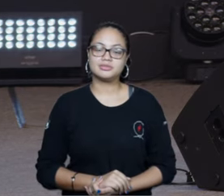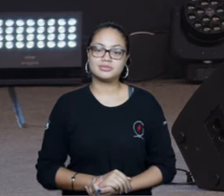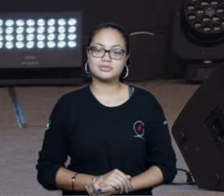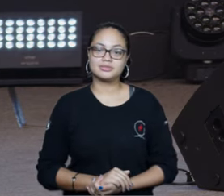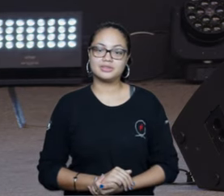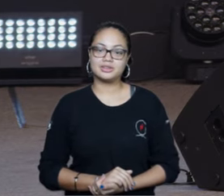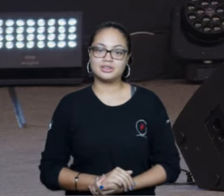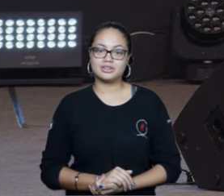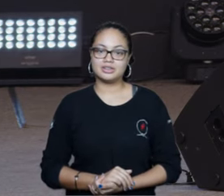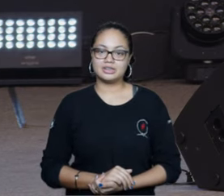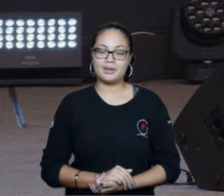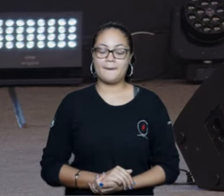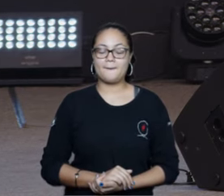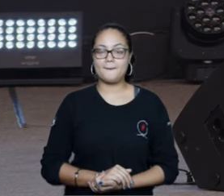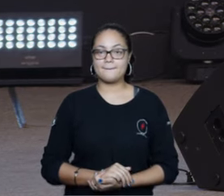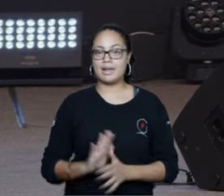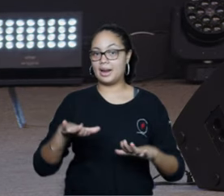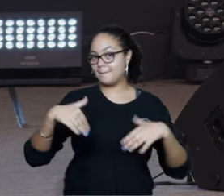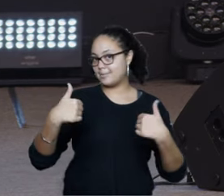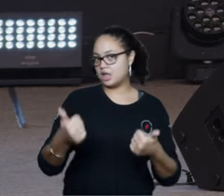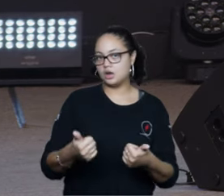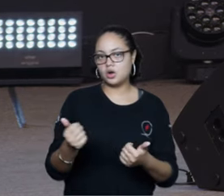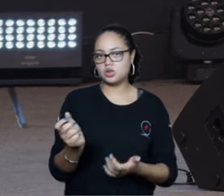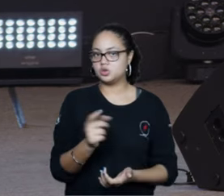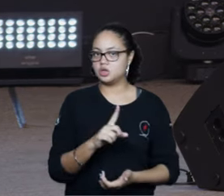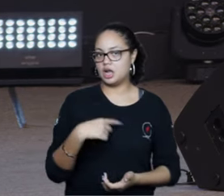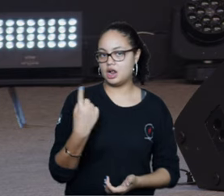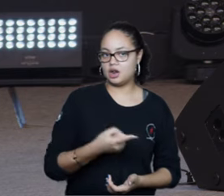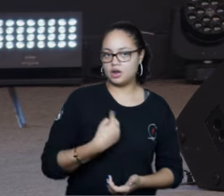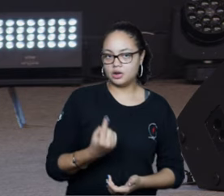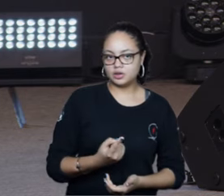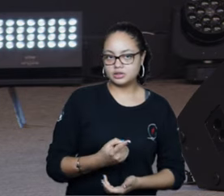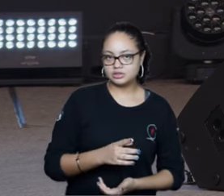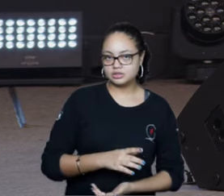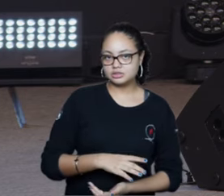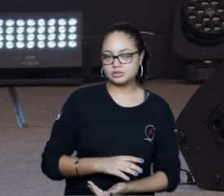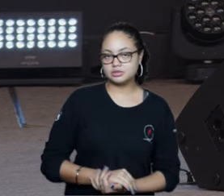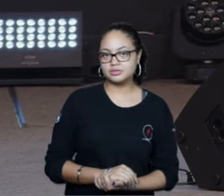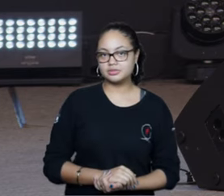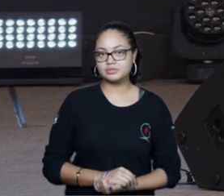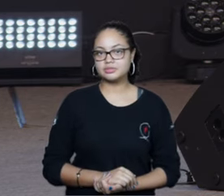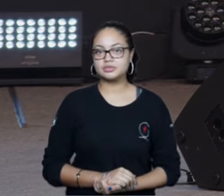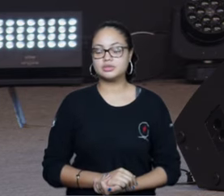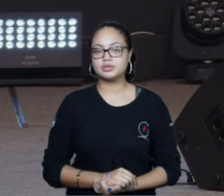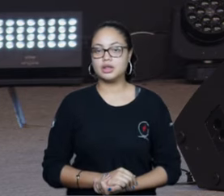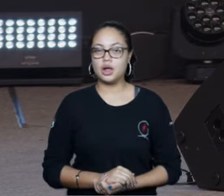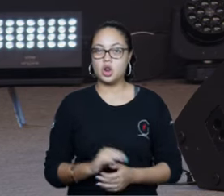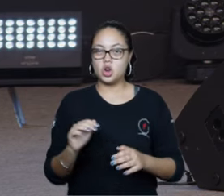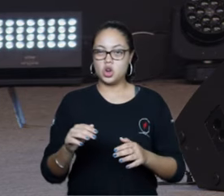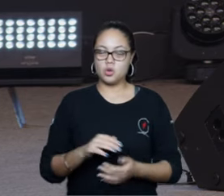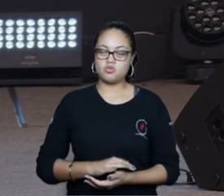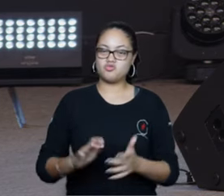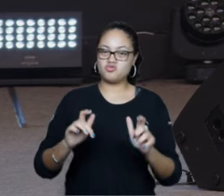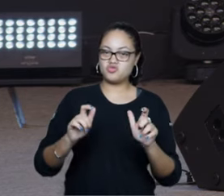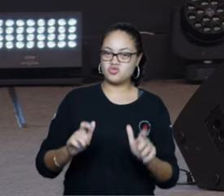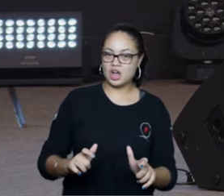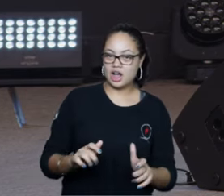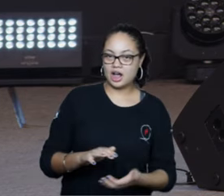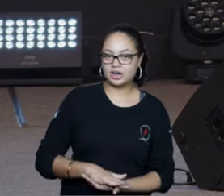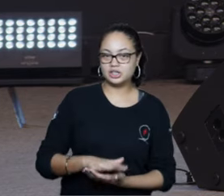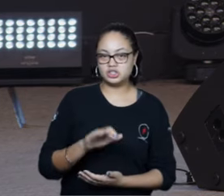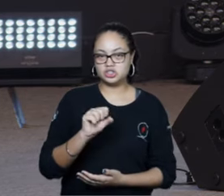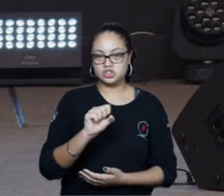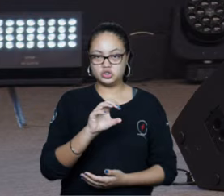nós transportamos mais de 20 carretas por balsa um palco de 800 metros